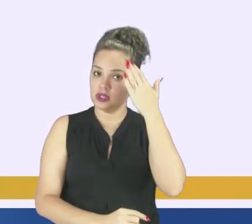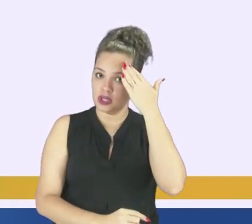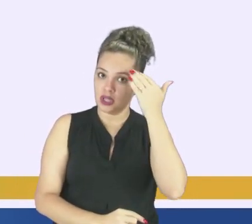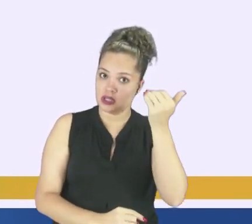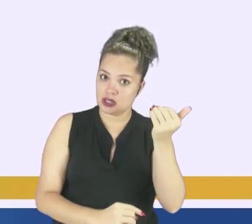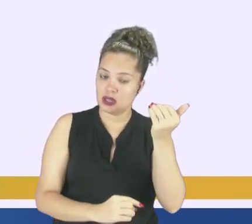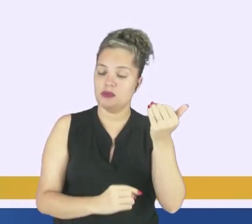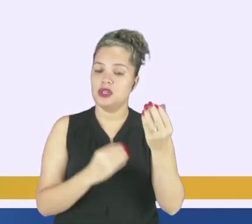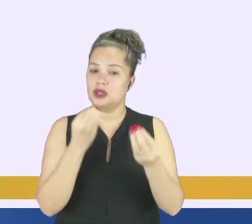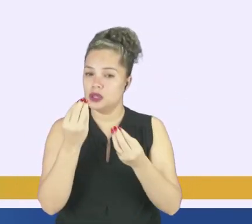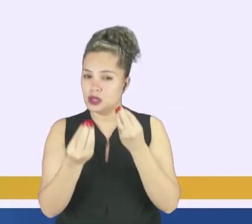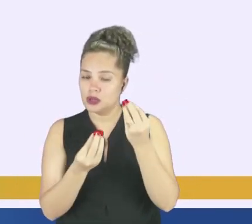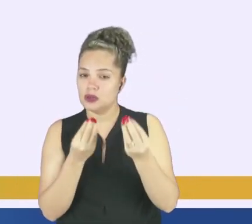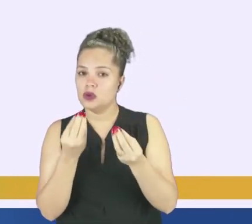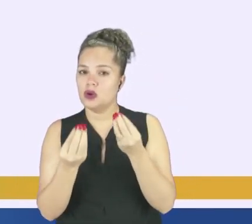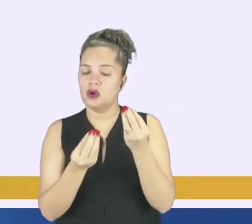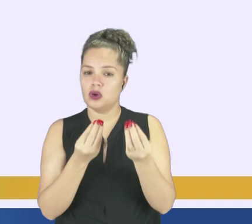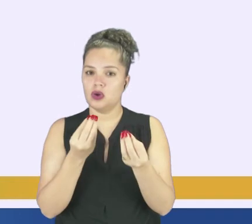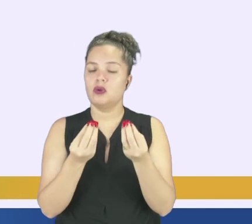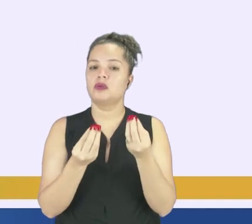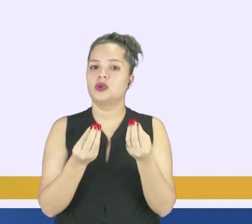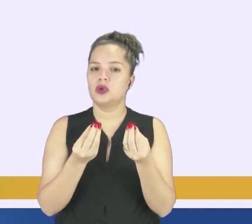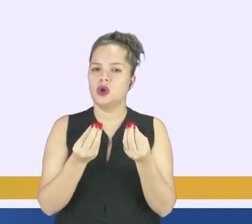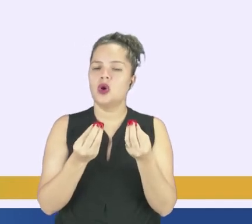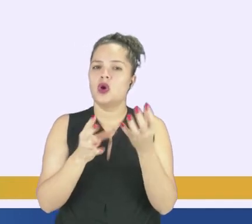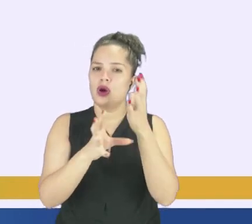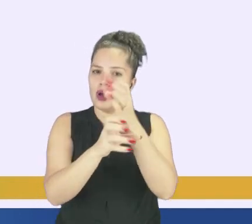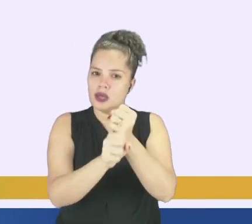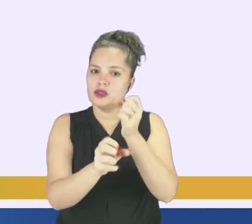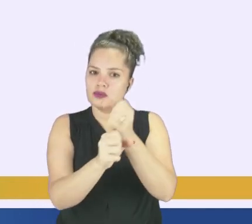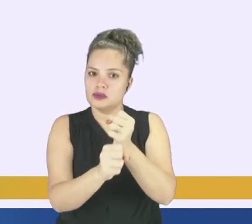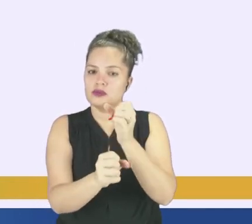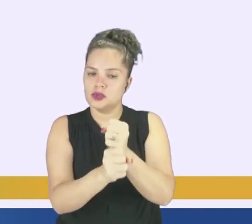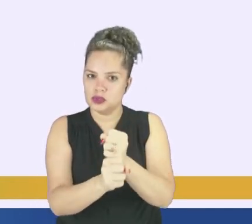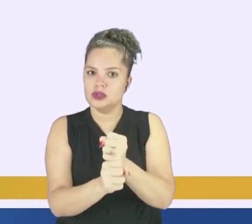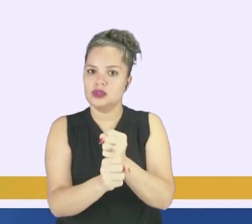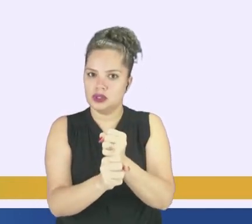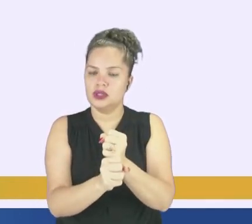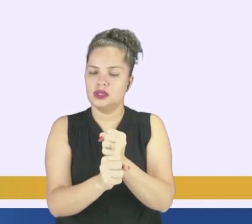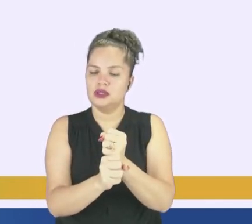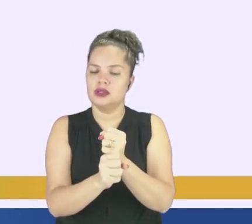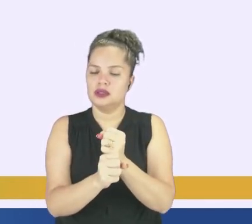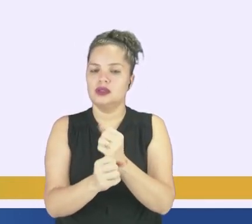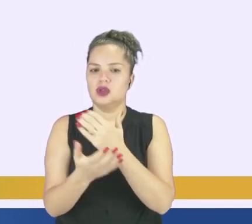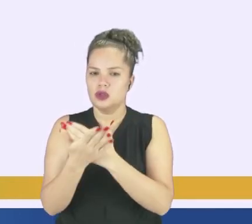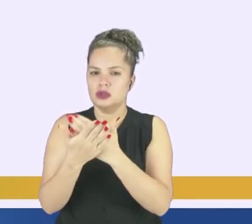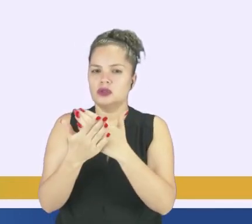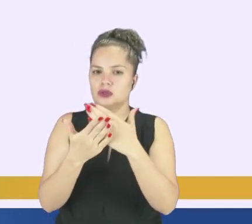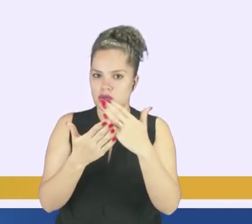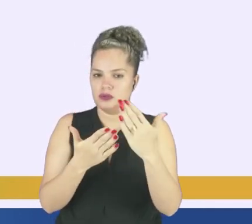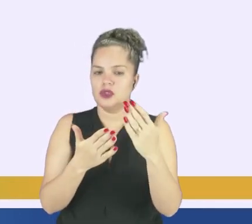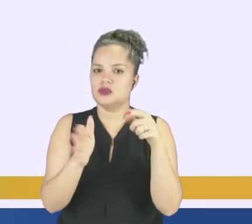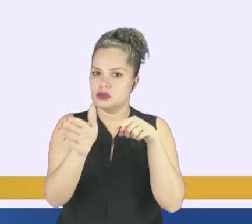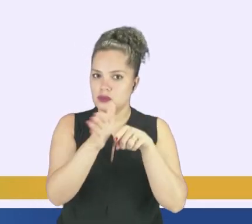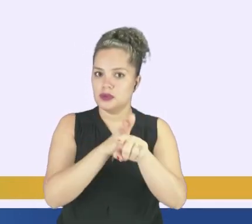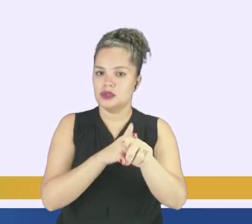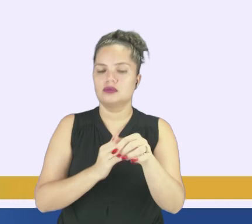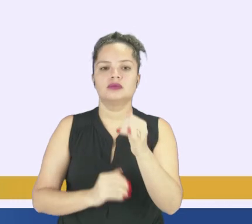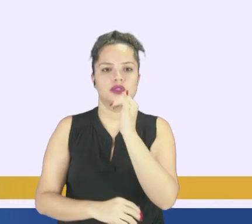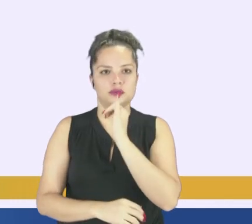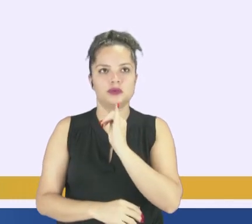alguns dados para nós resolver aquilo que estava no enunciado. Então, acompanhe comigo. Por